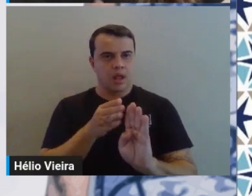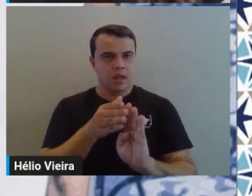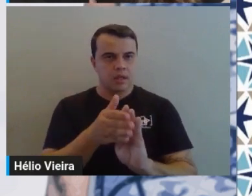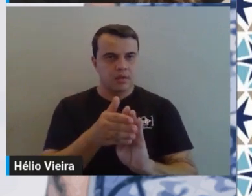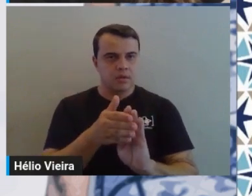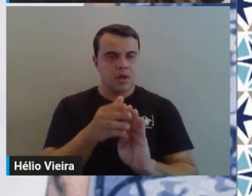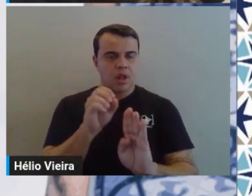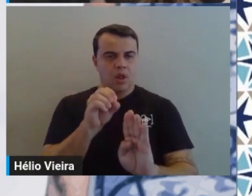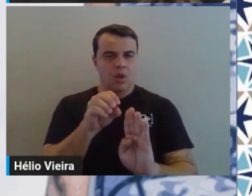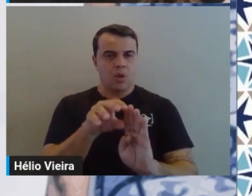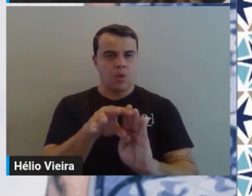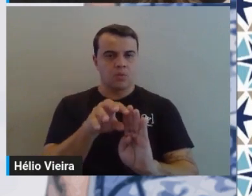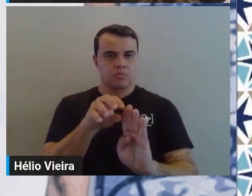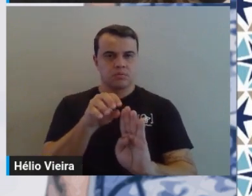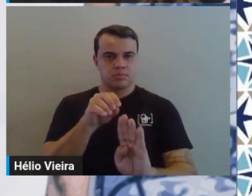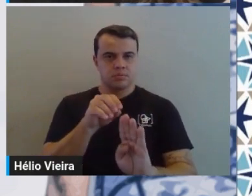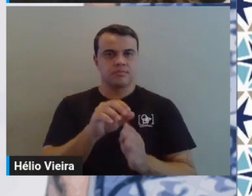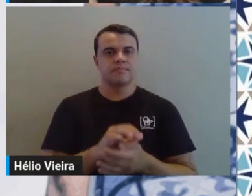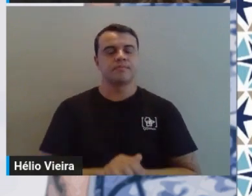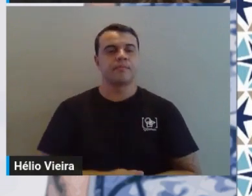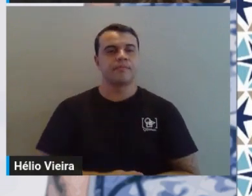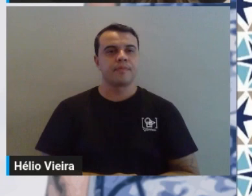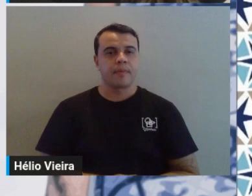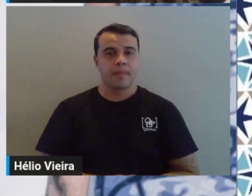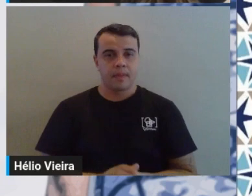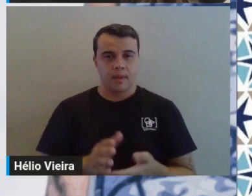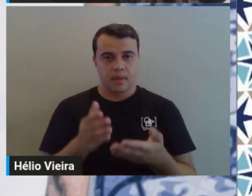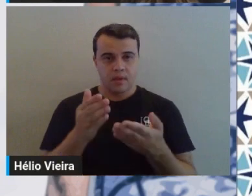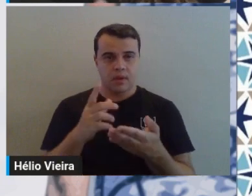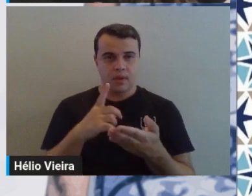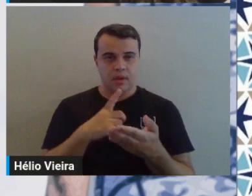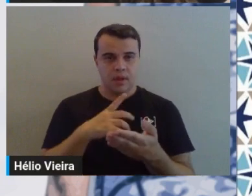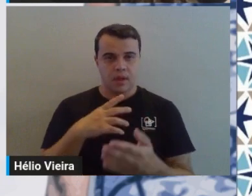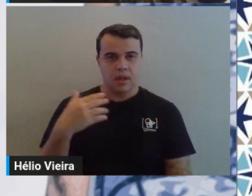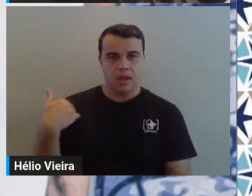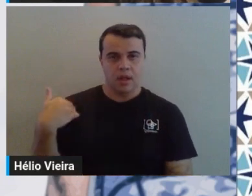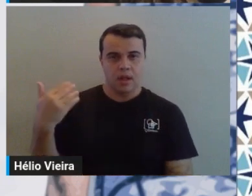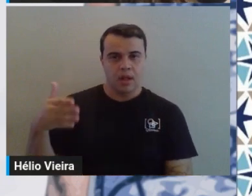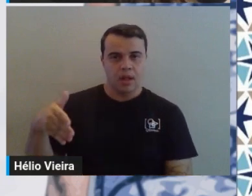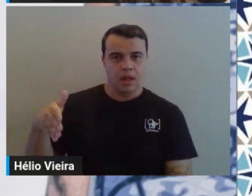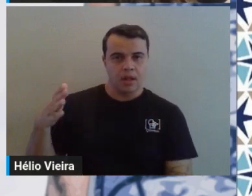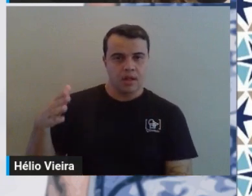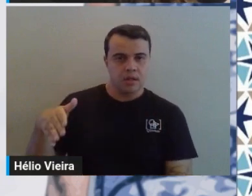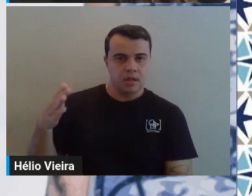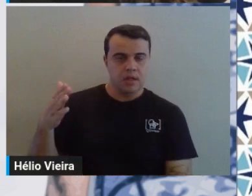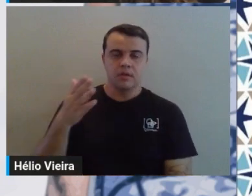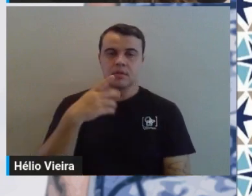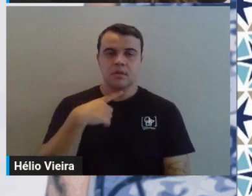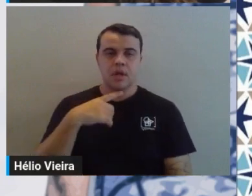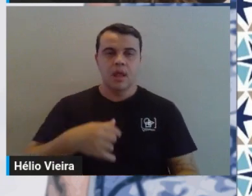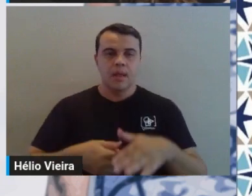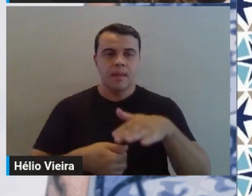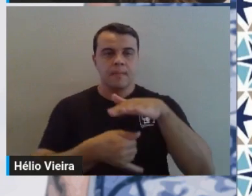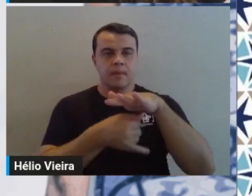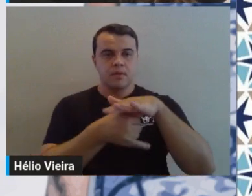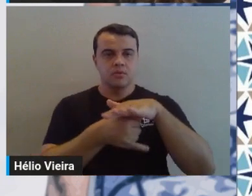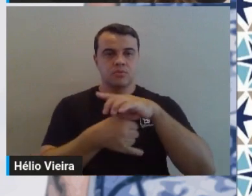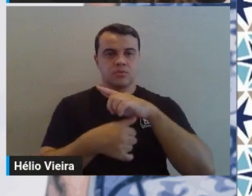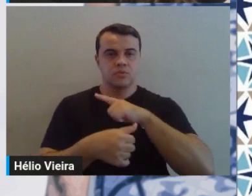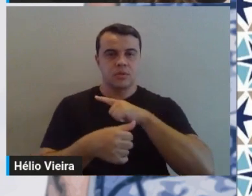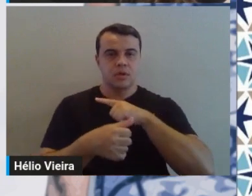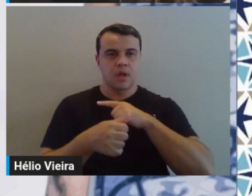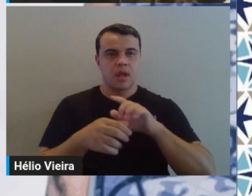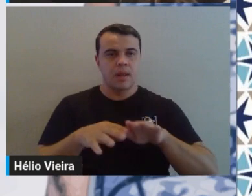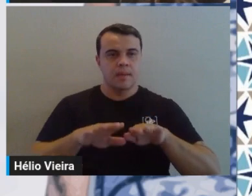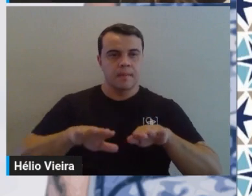de luz. Então, aqui a gente tem a lateral e na parte inferior, uma das